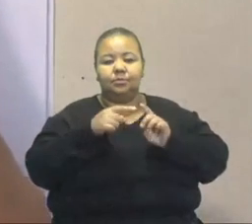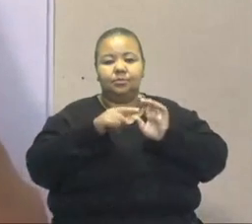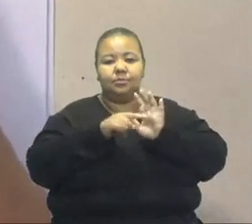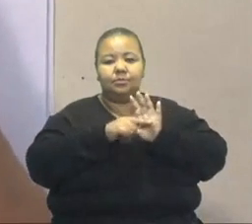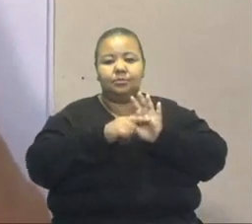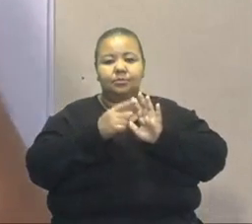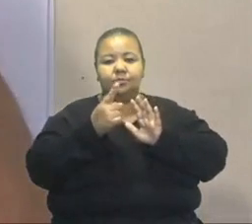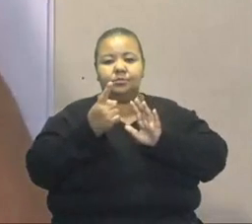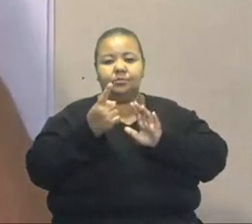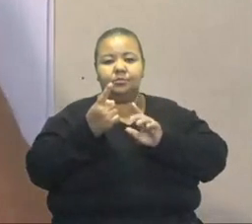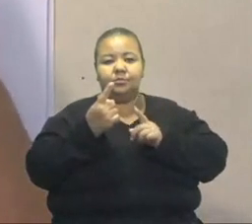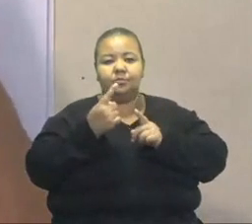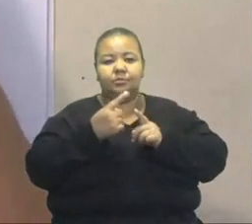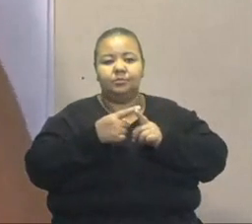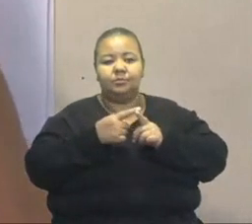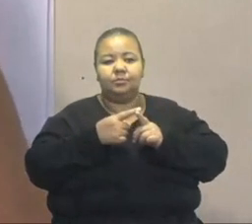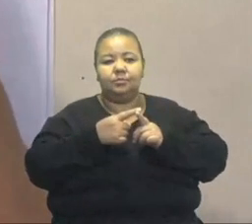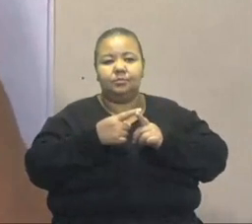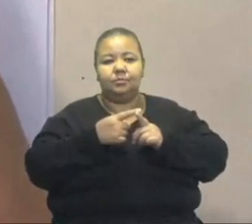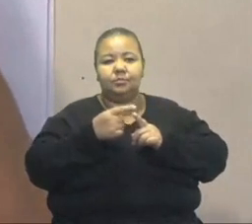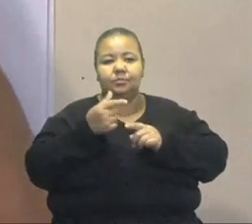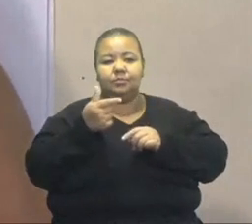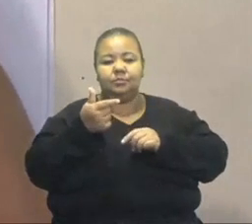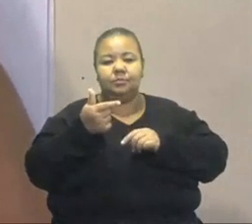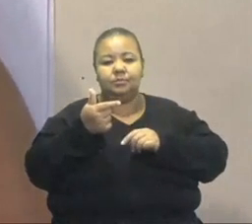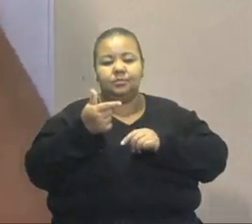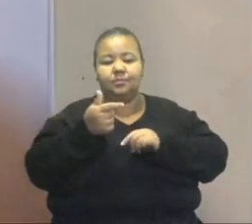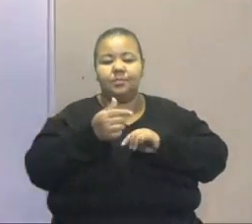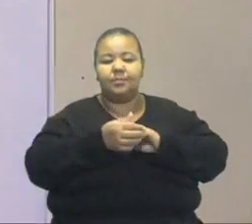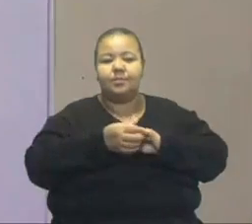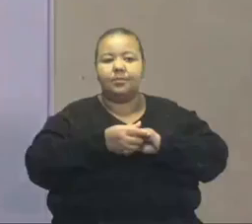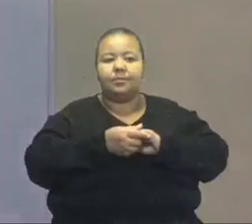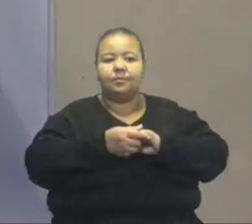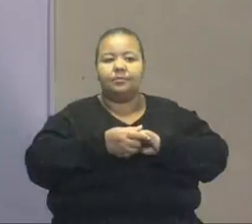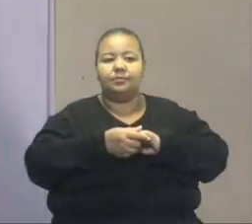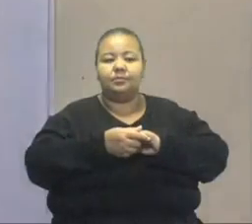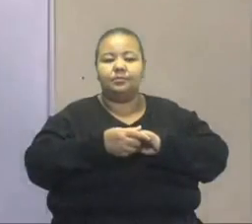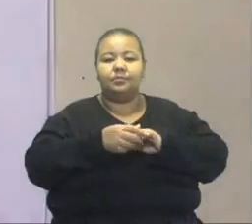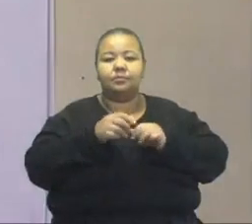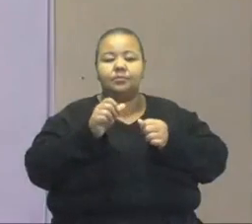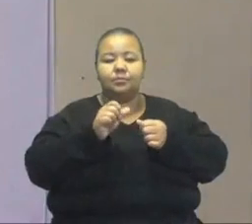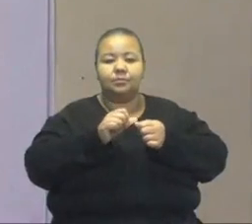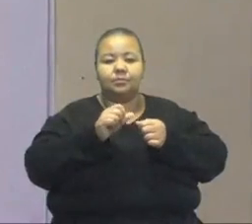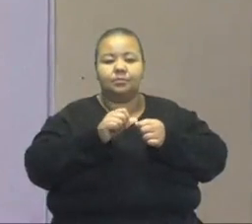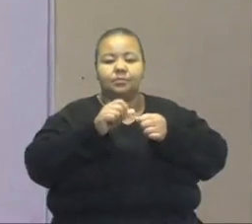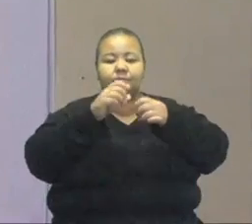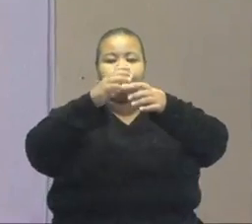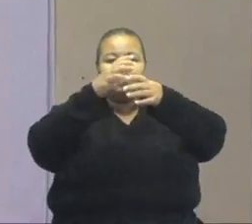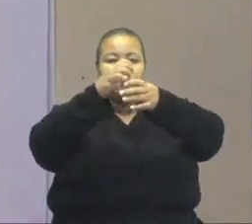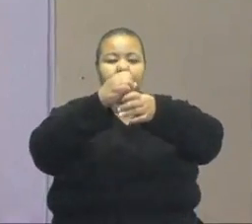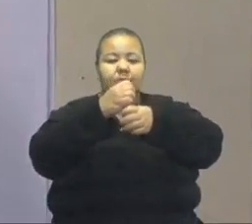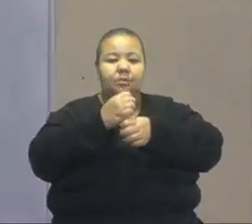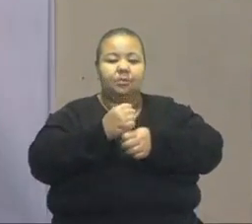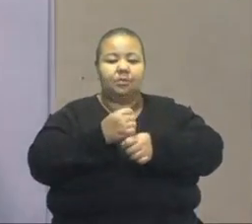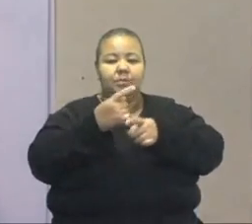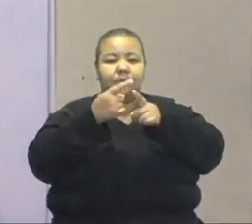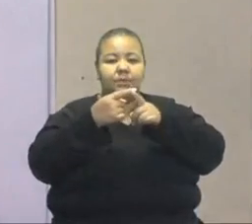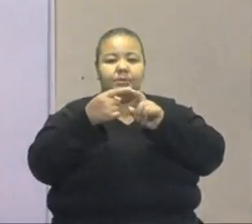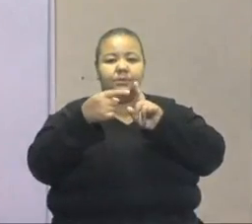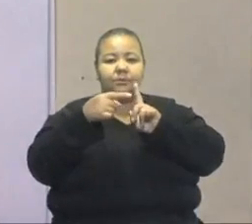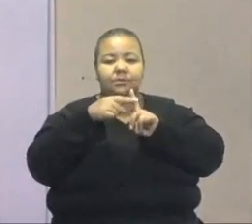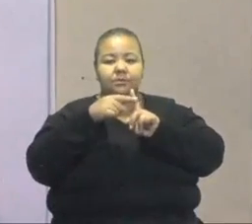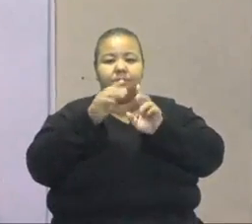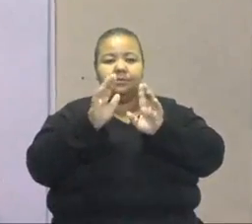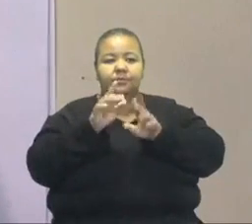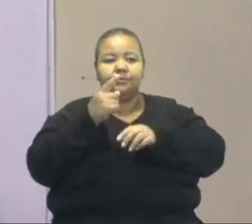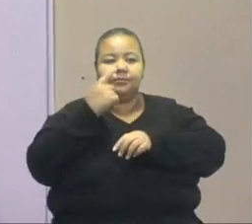menos 1 vezes 2. Agora, aqui realizando as operações